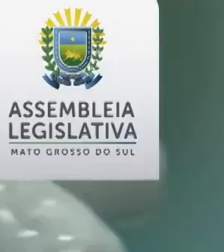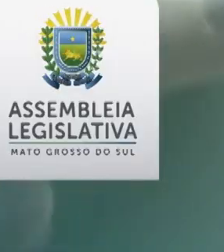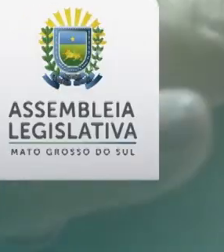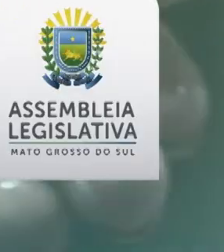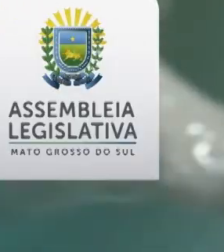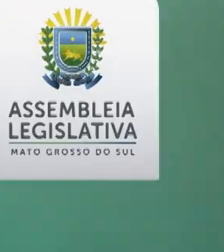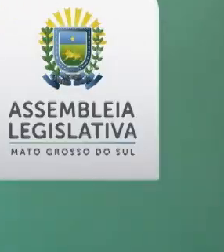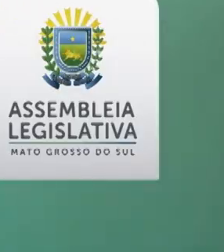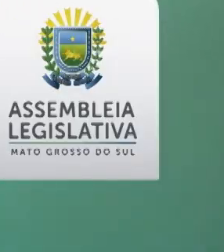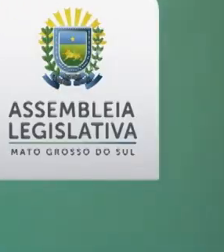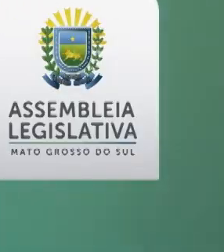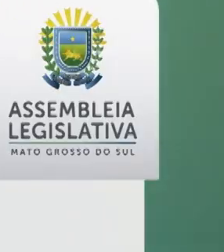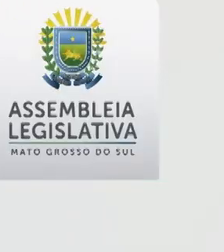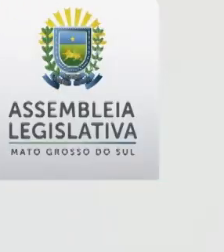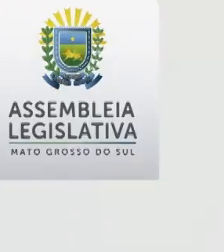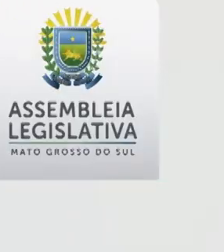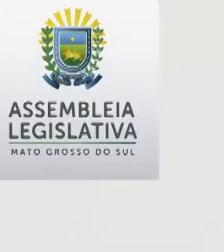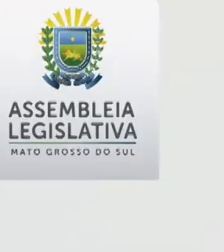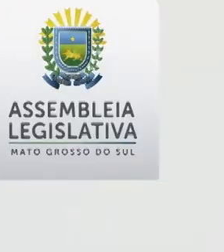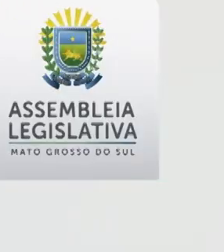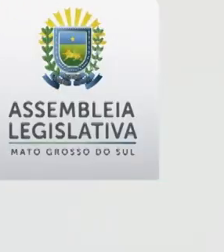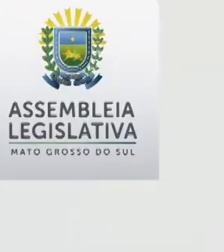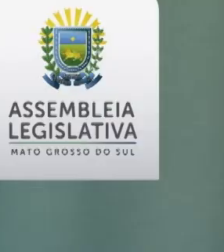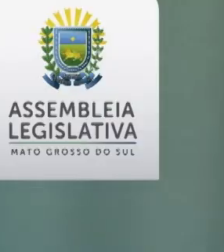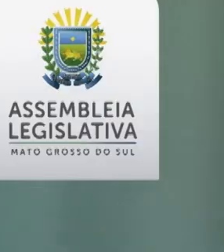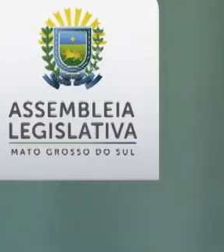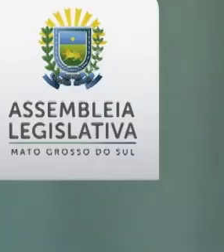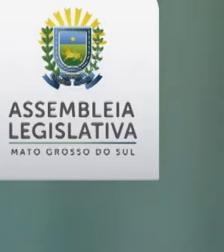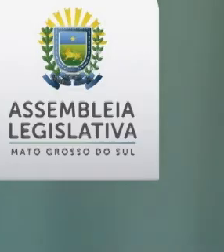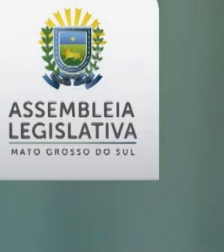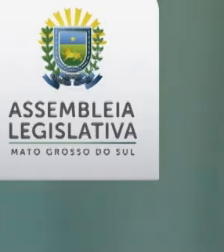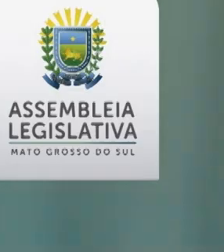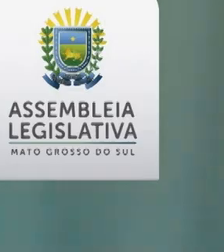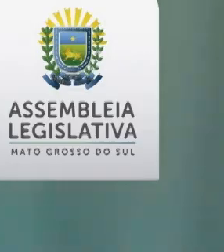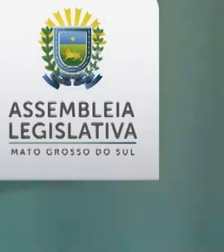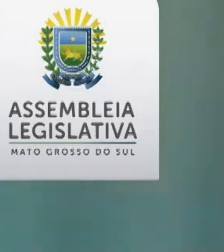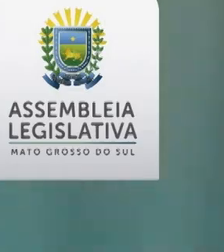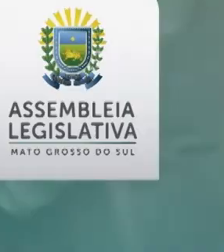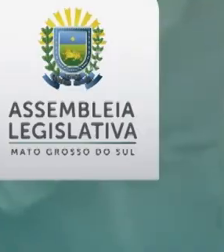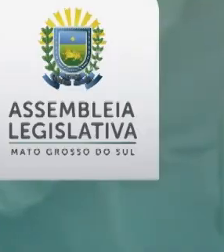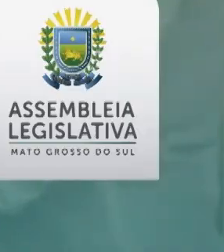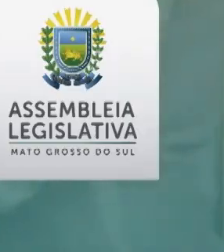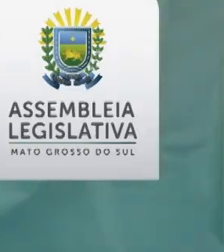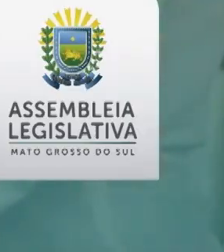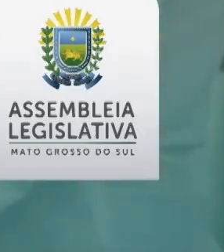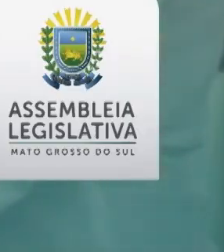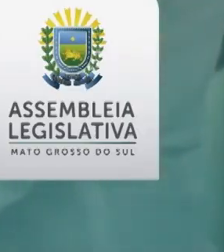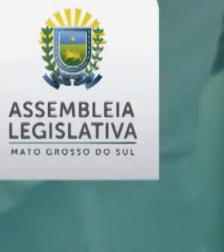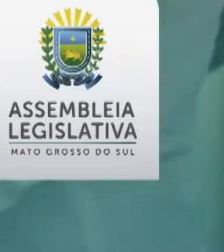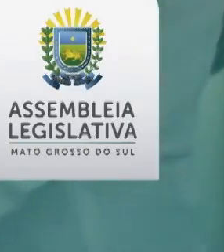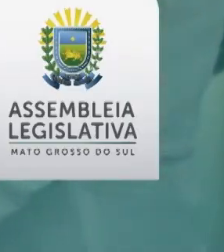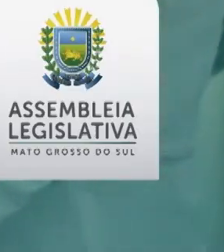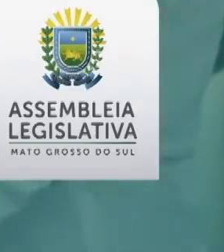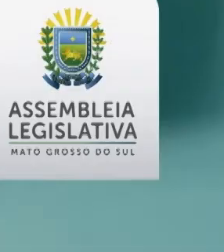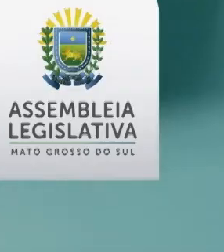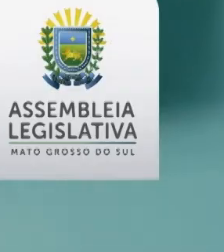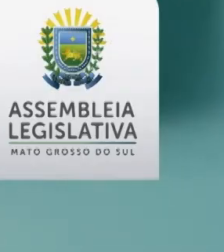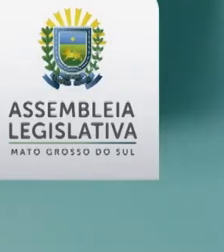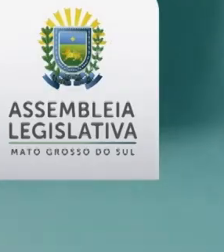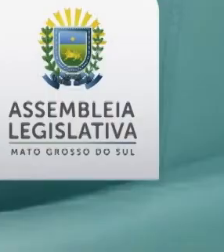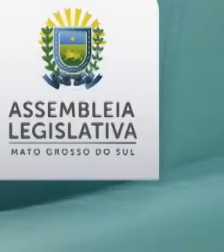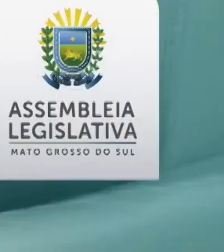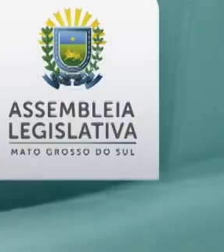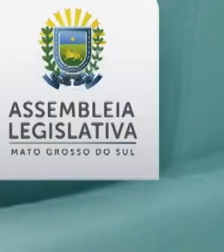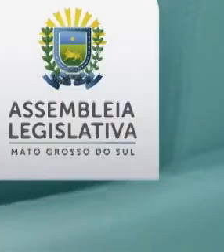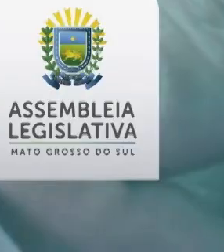gel, proteger-se com a máscara. Hábitos simples que demonstram nosso respeito aos idosos e aos